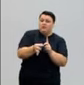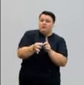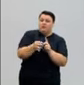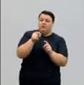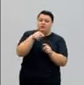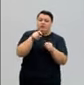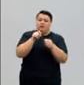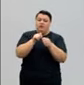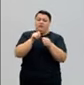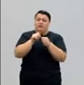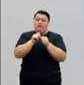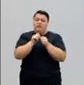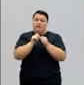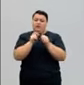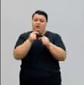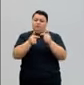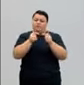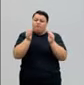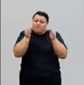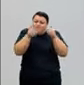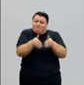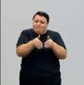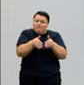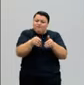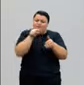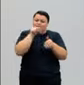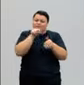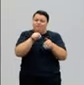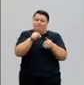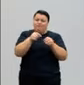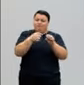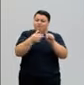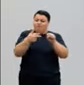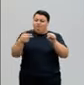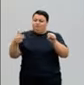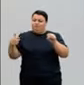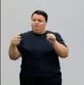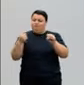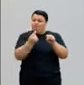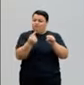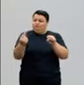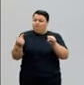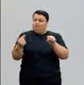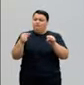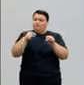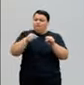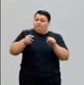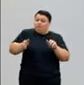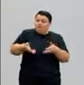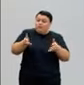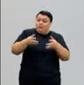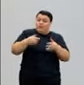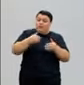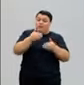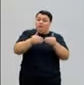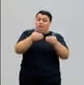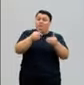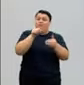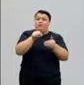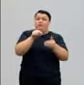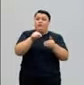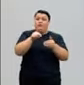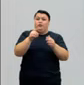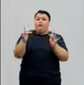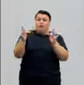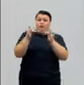de maneira específica para determinado antígeno, que estimulou a sua produção. Então, quando o antígeno entrou